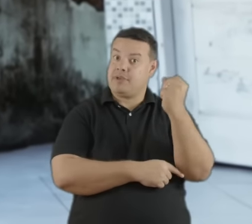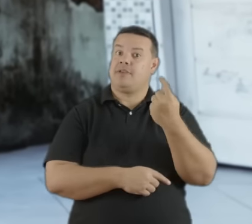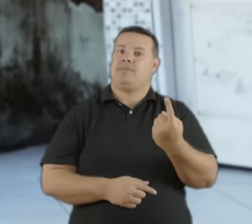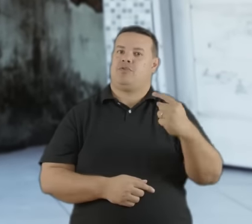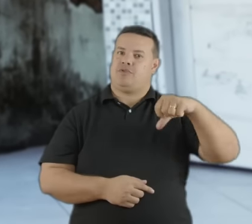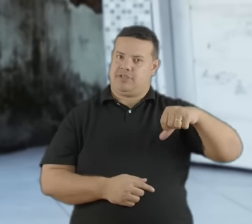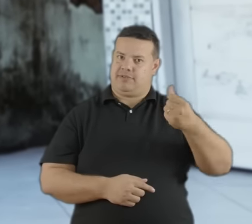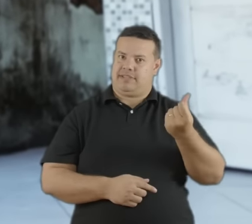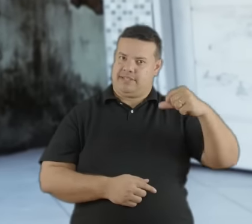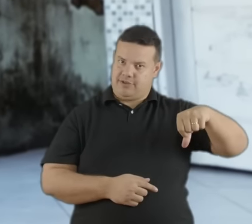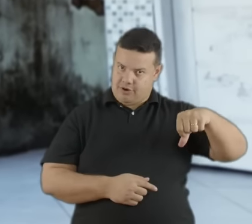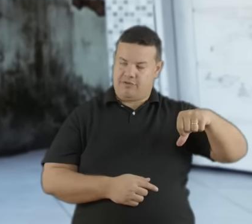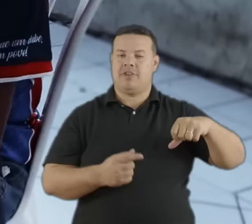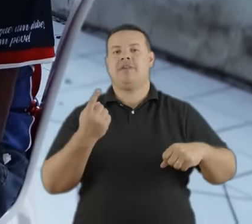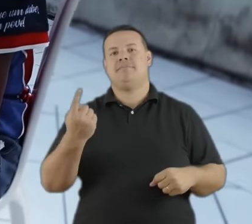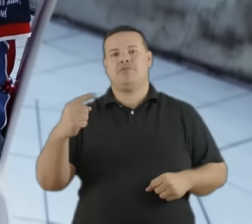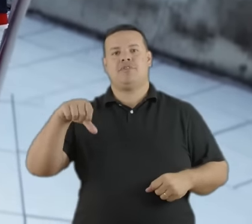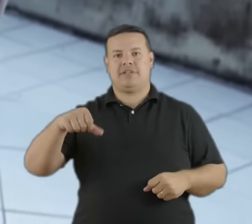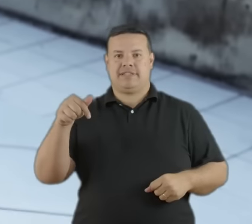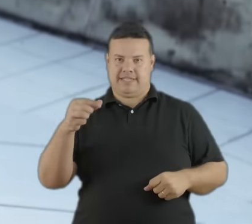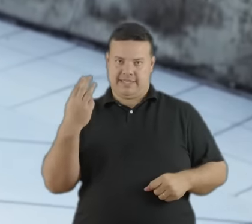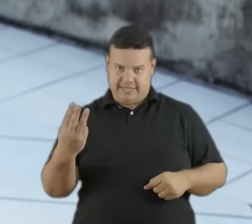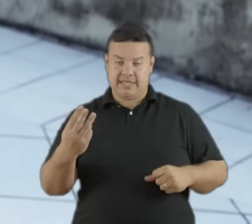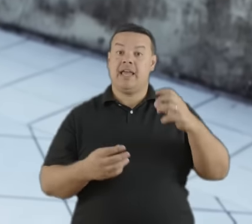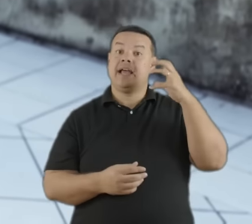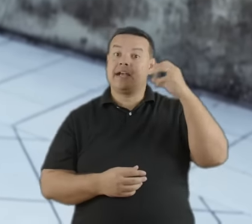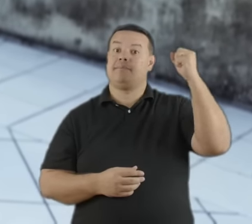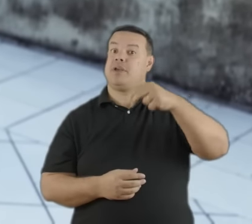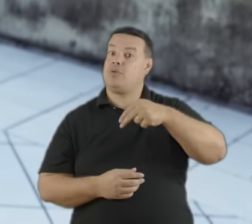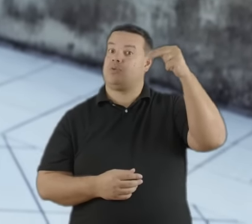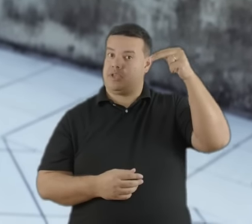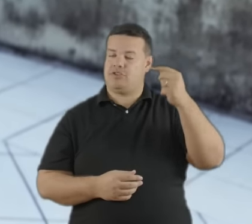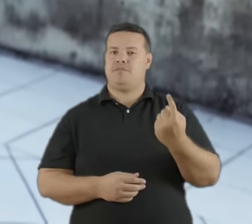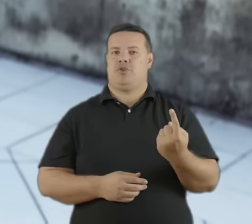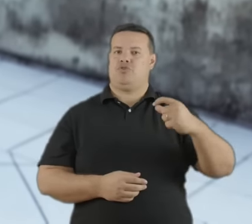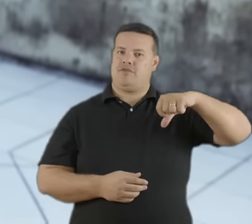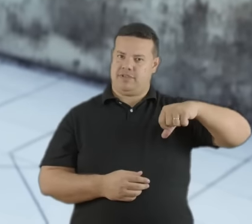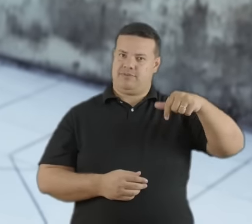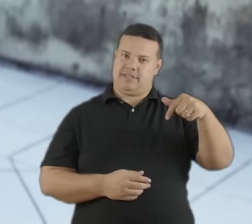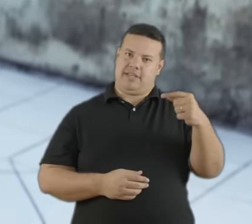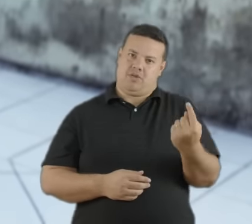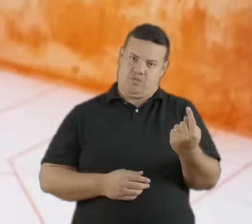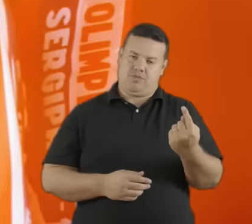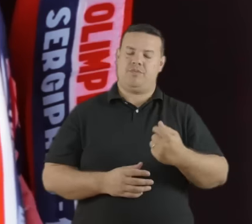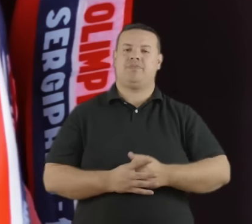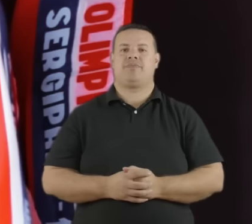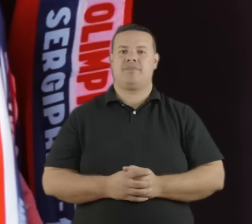em 1969 e 1973 e campeão do Nordeste em